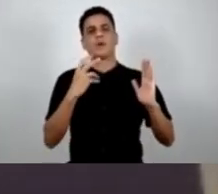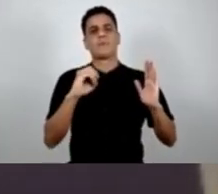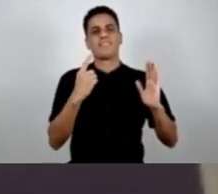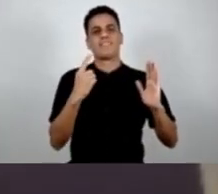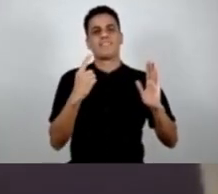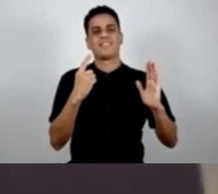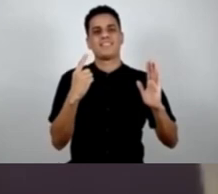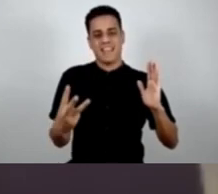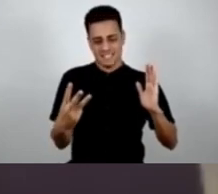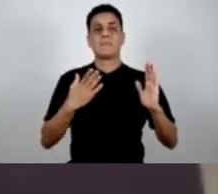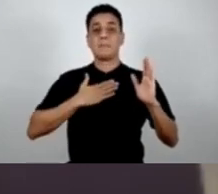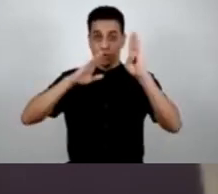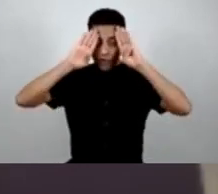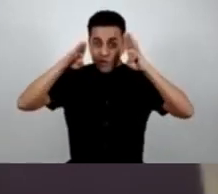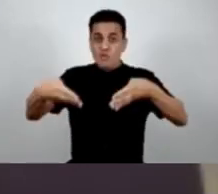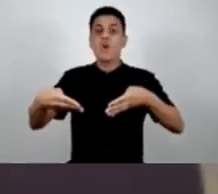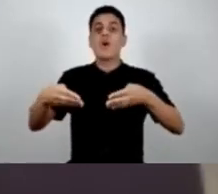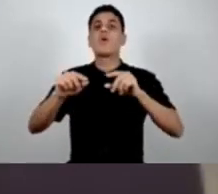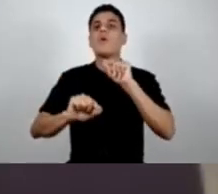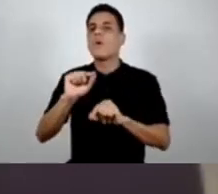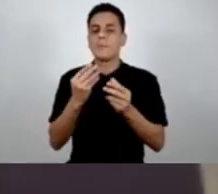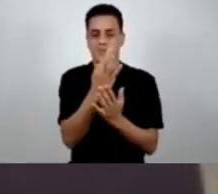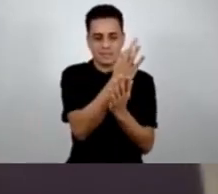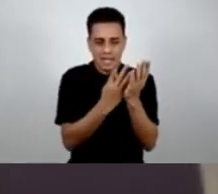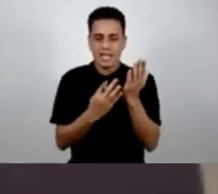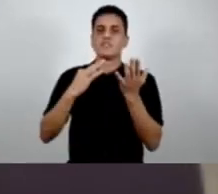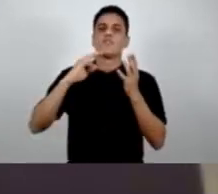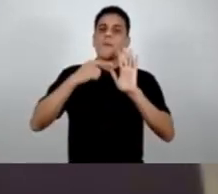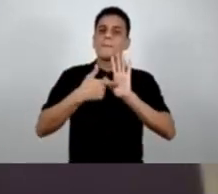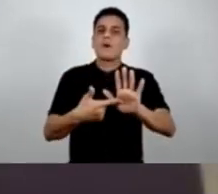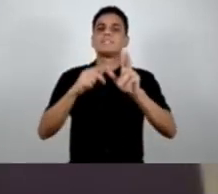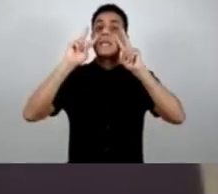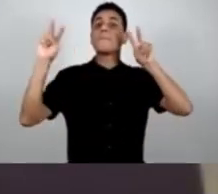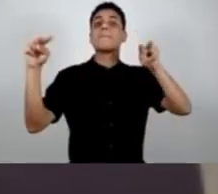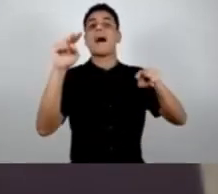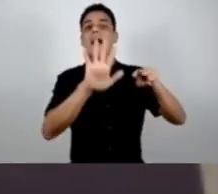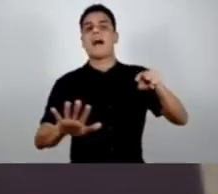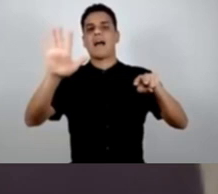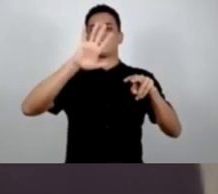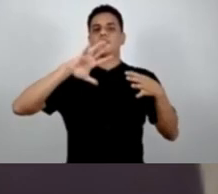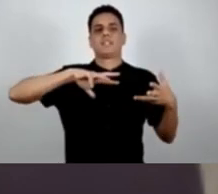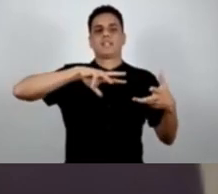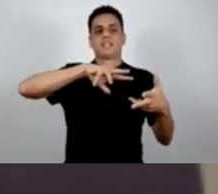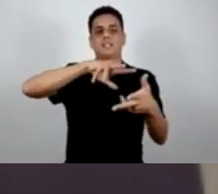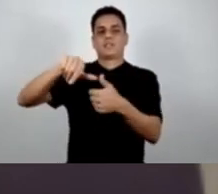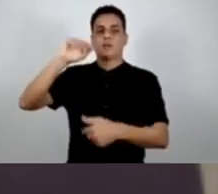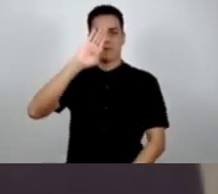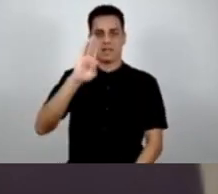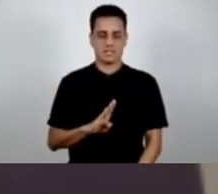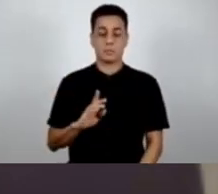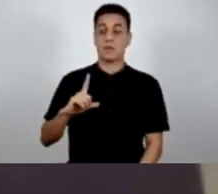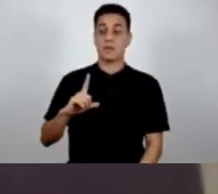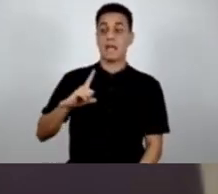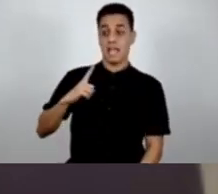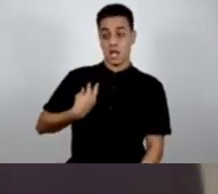Mas, minha perspectiva é relação aos protestos como a imagem internacional do Brasil. Por quê? Eu não estava no